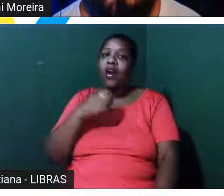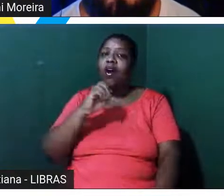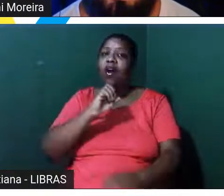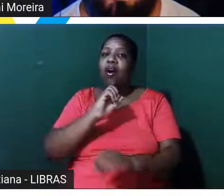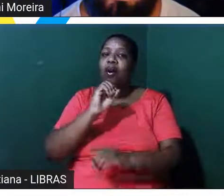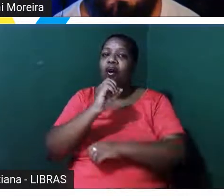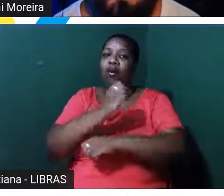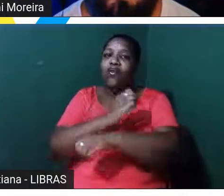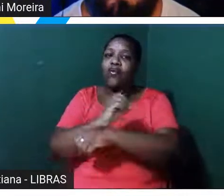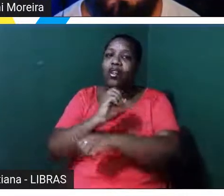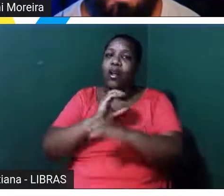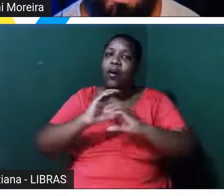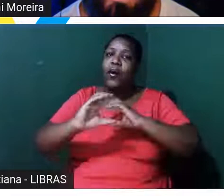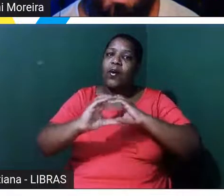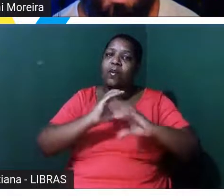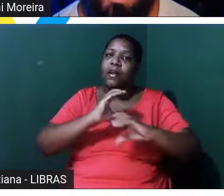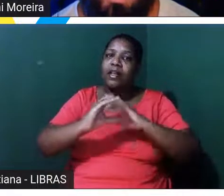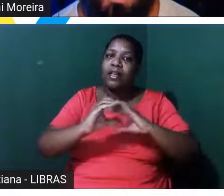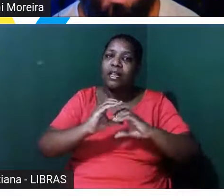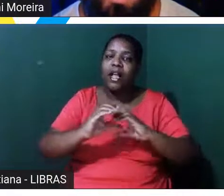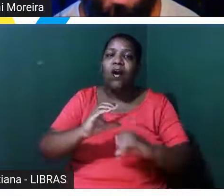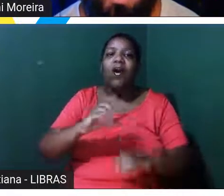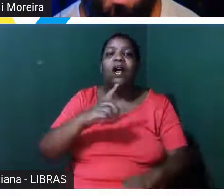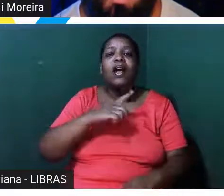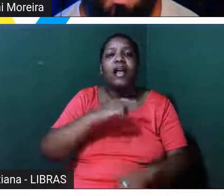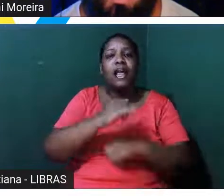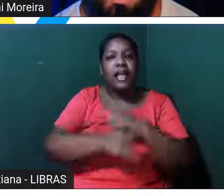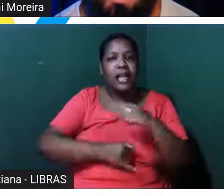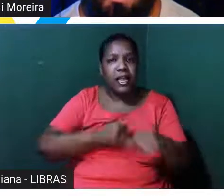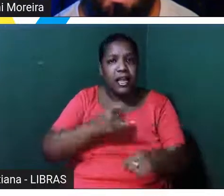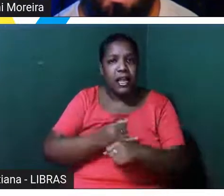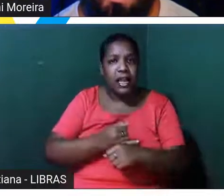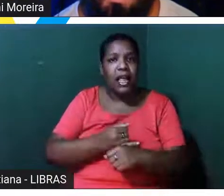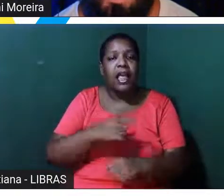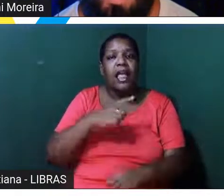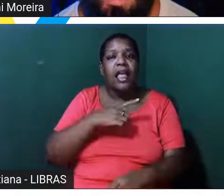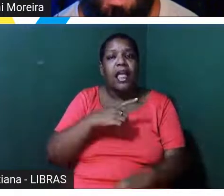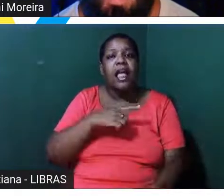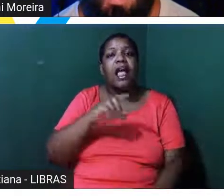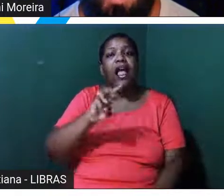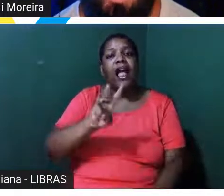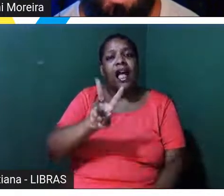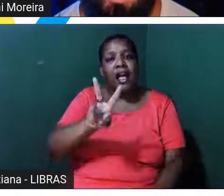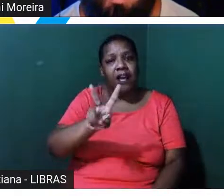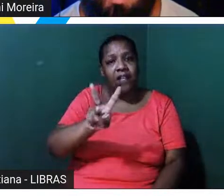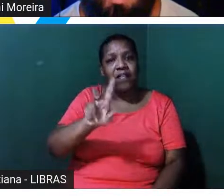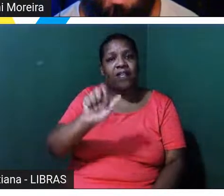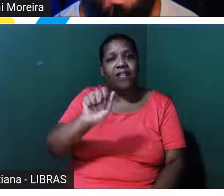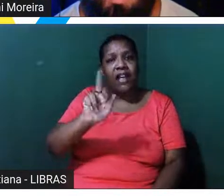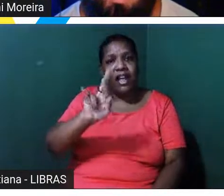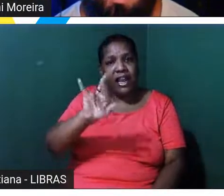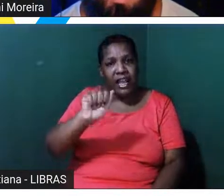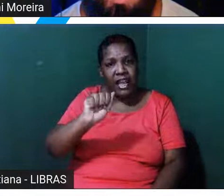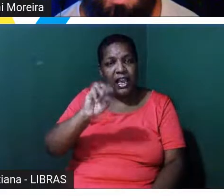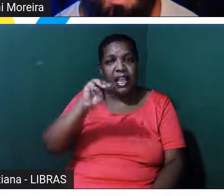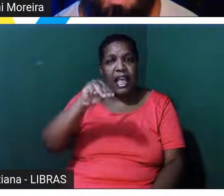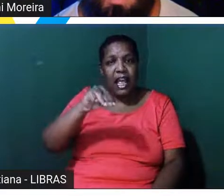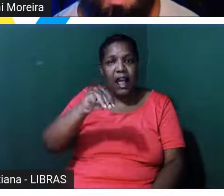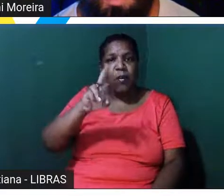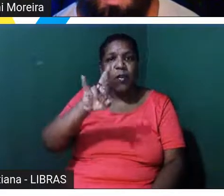ou Valéria Amorim galera Capítulo reproduzido esse projeto junto com o ambiente perfeito toda